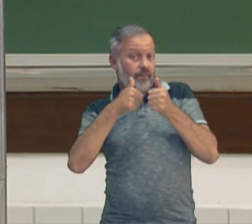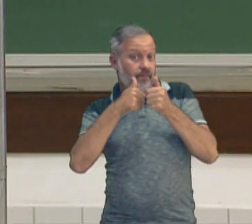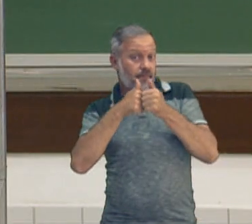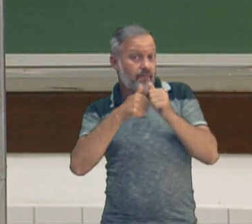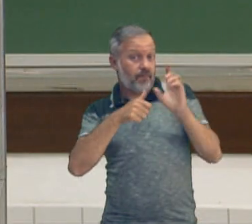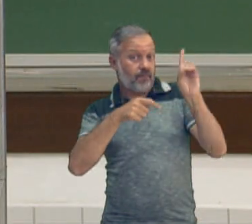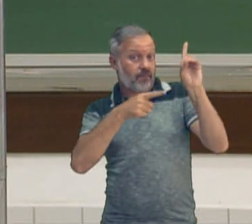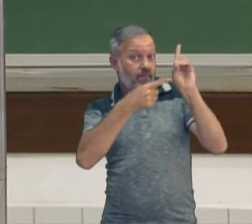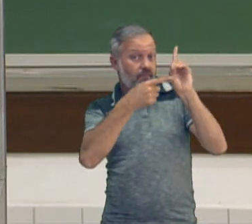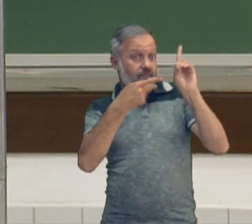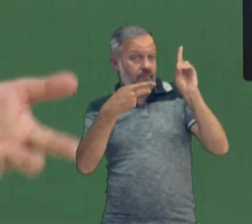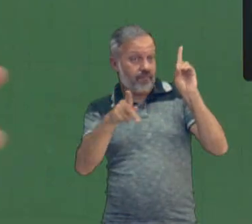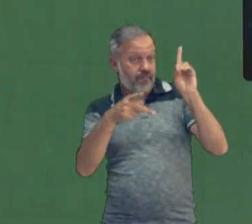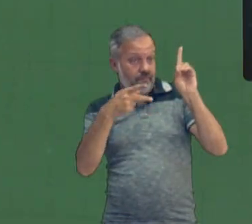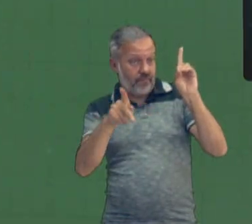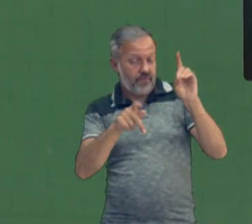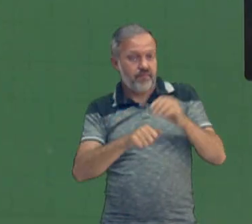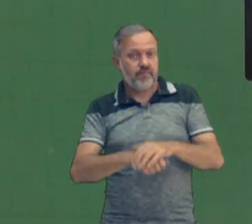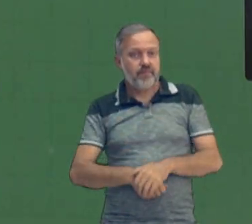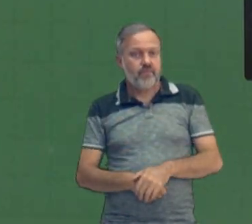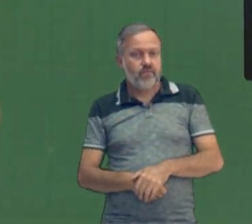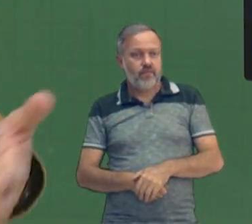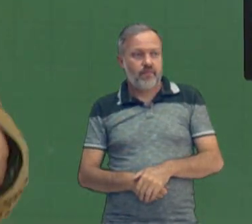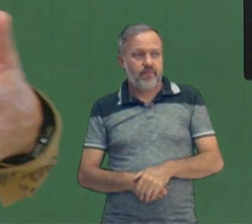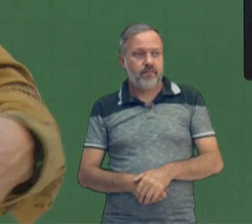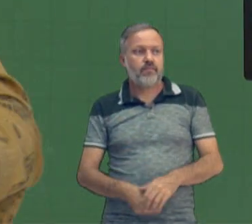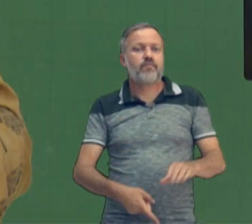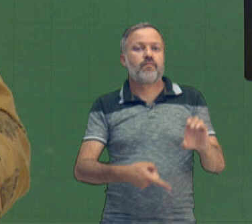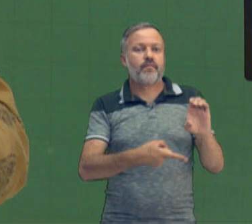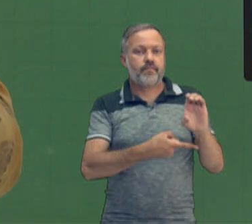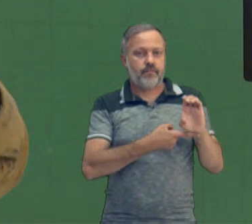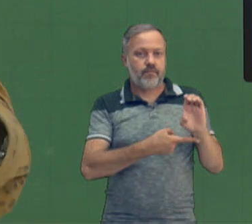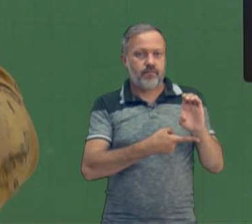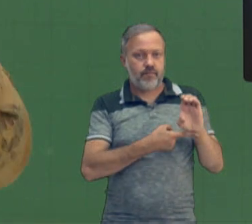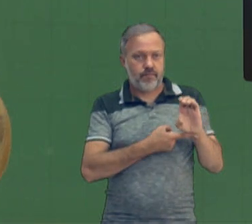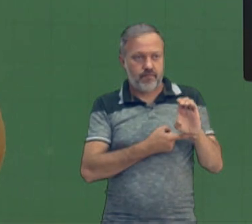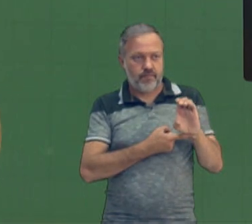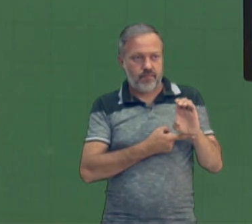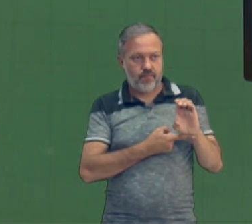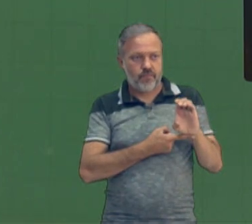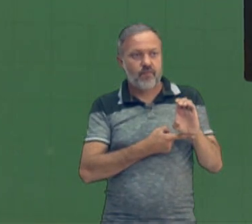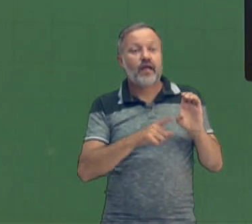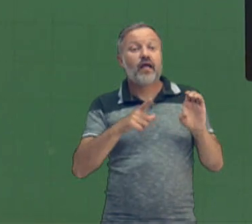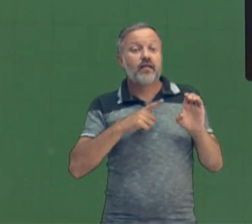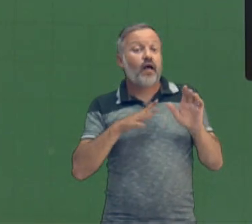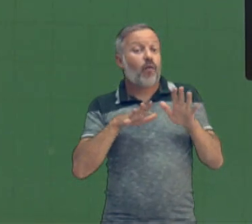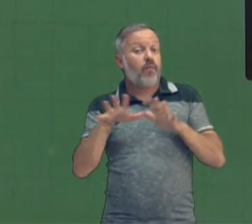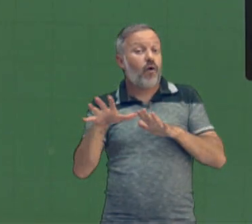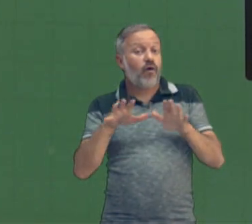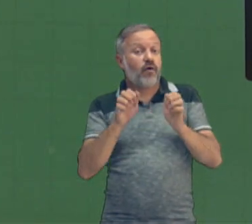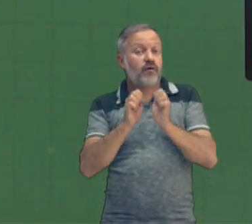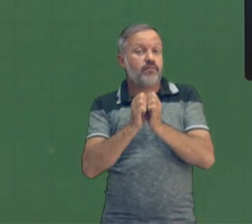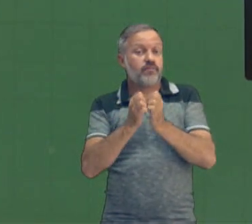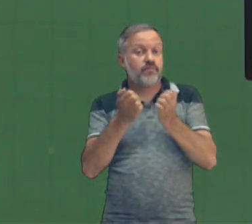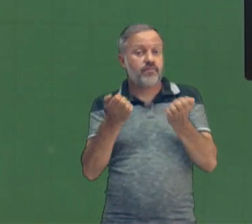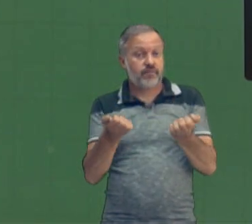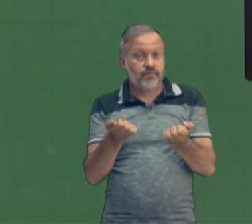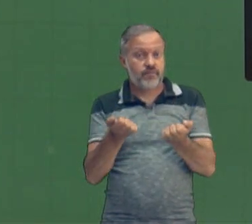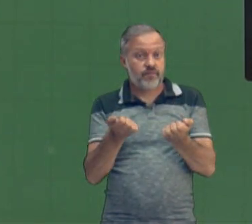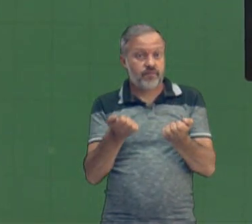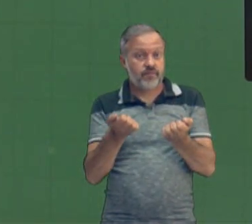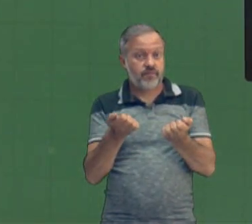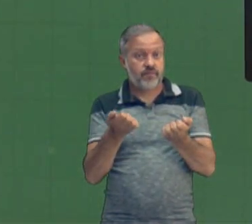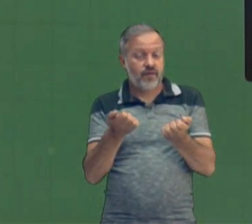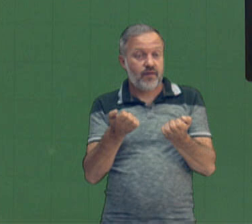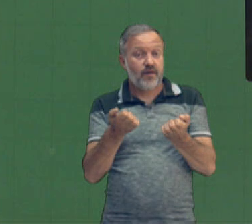Movimento evangélico? Bom, os evangélicos têm muita música, inclusive o próprio rock and roll e outros movimentos como o jazz, vieram